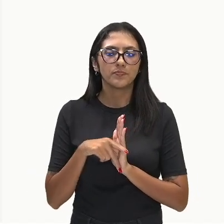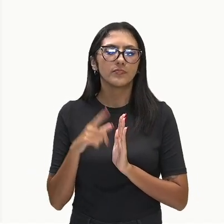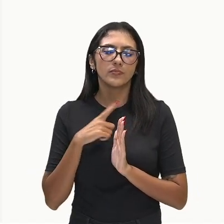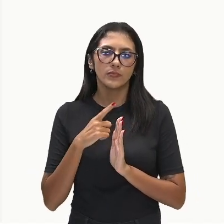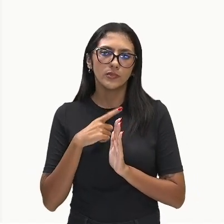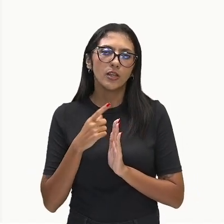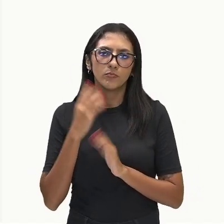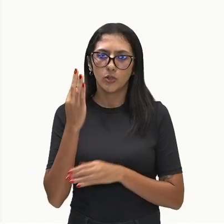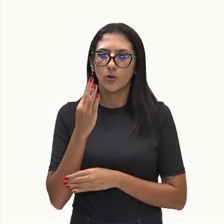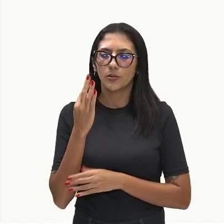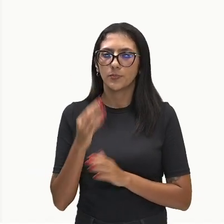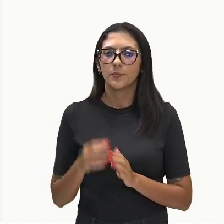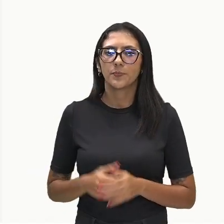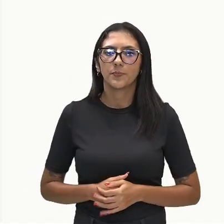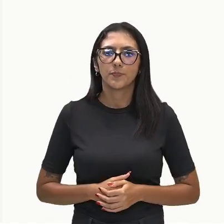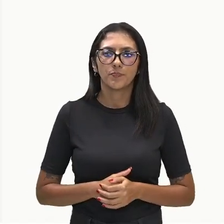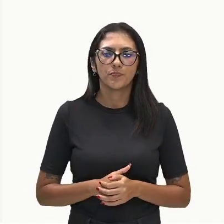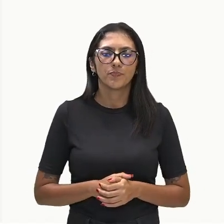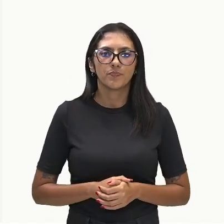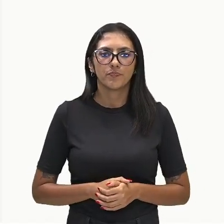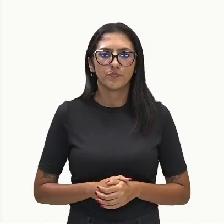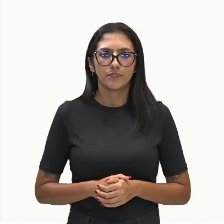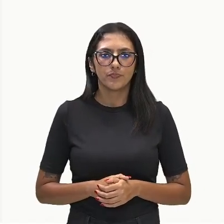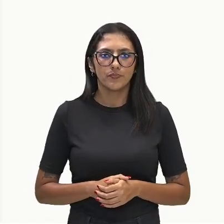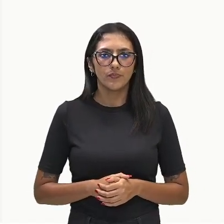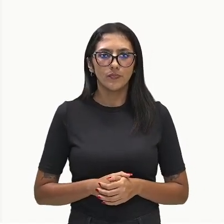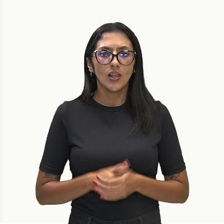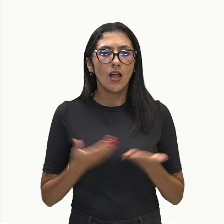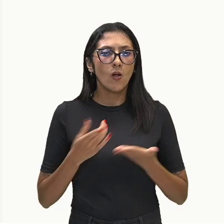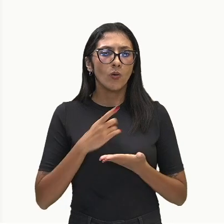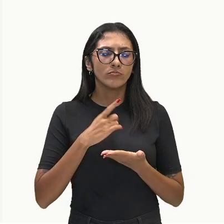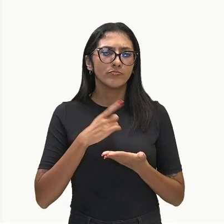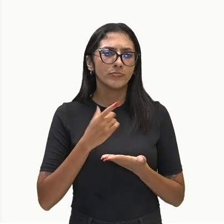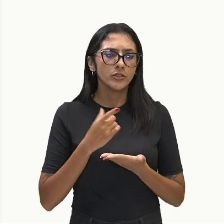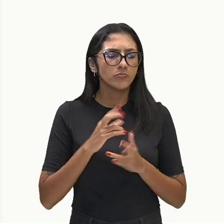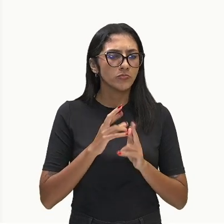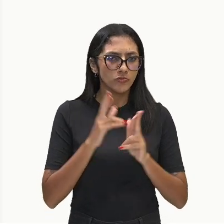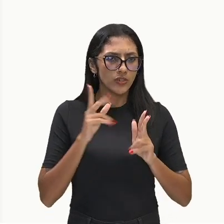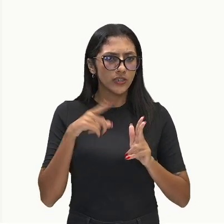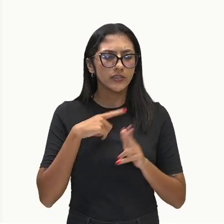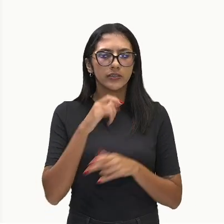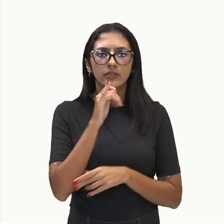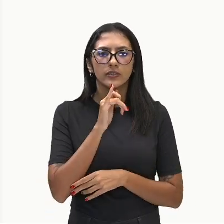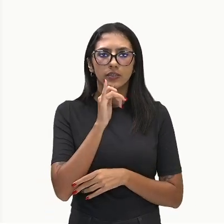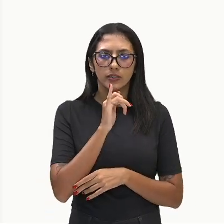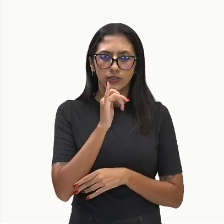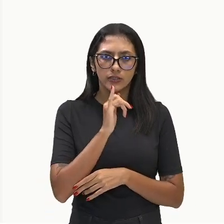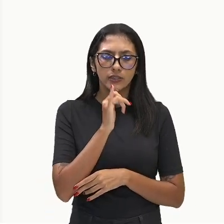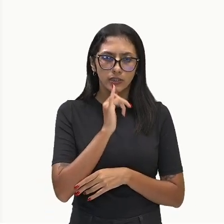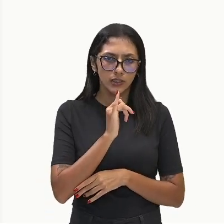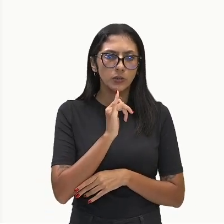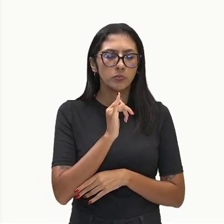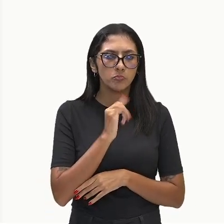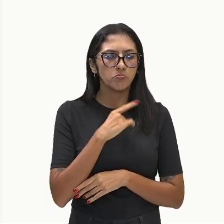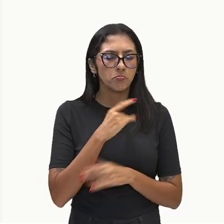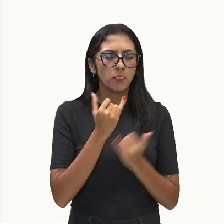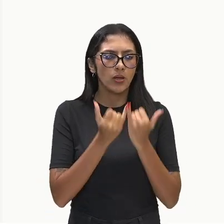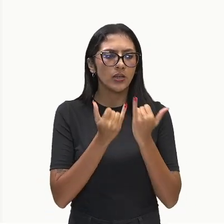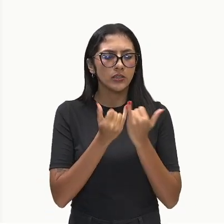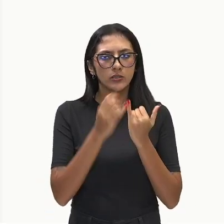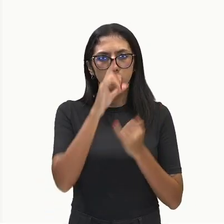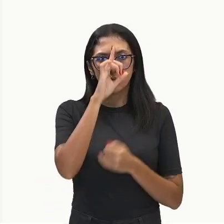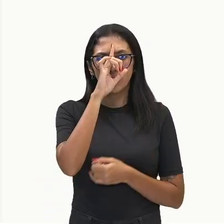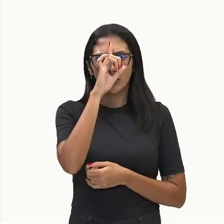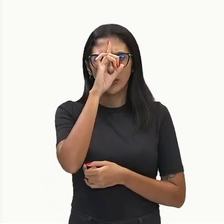Teorema de Pitágoras. Agora aqui a gente tem umas questões diferentes, mas semelhantes às ideias que a